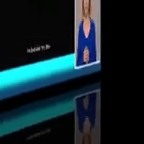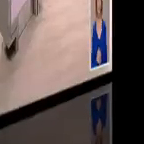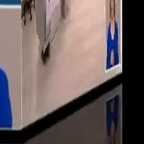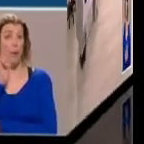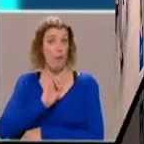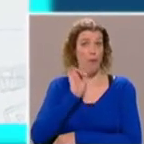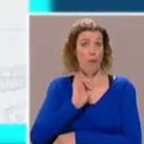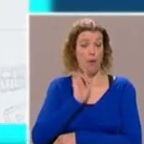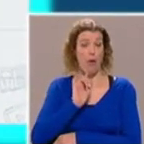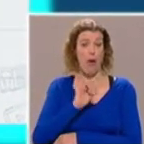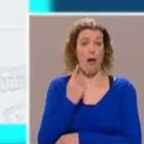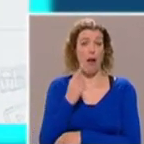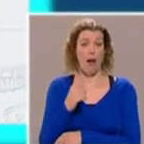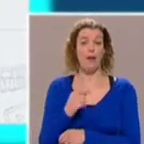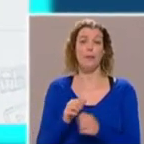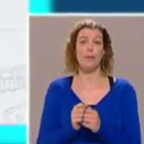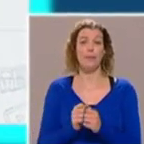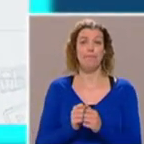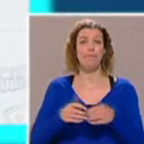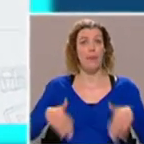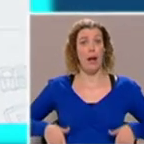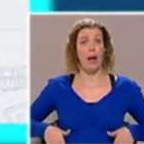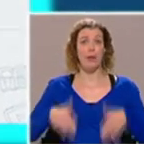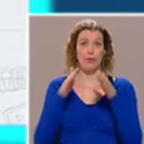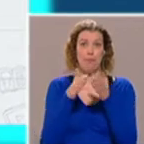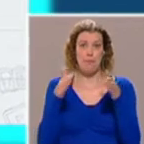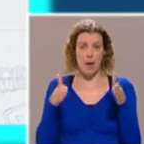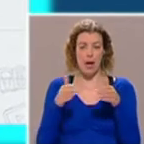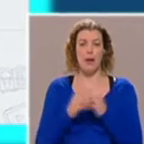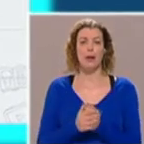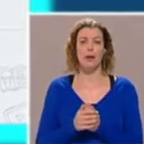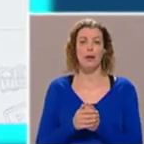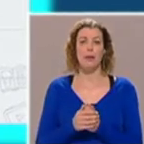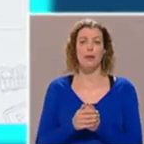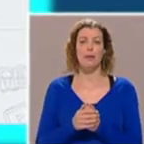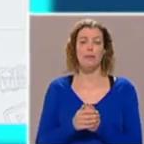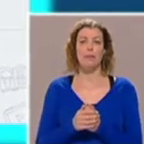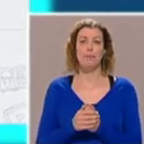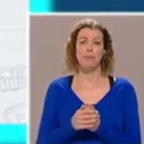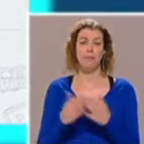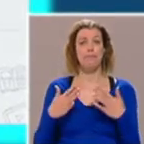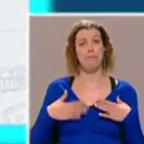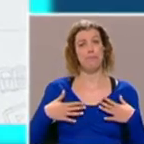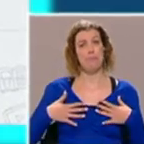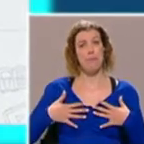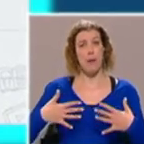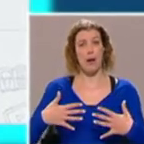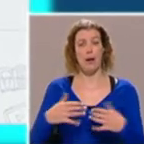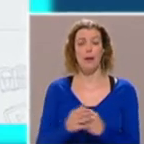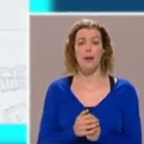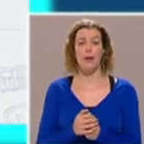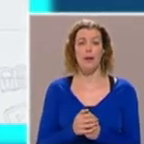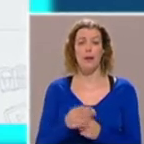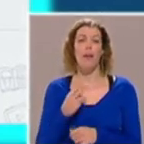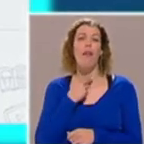mulheres assiste-se ao alargamento das ancas, ao desenvolvimento dos seios, a